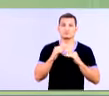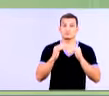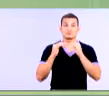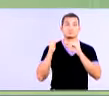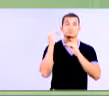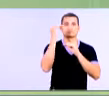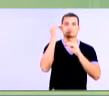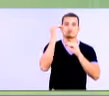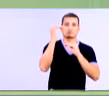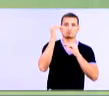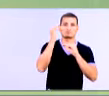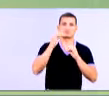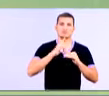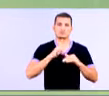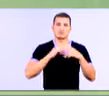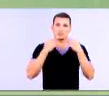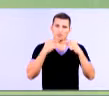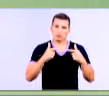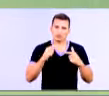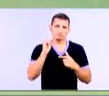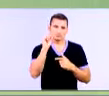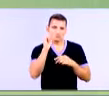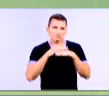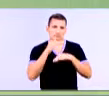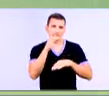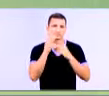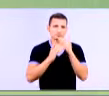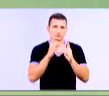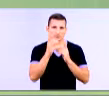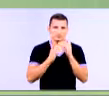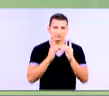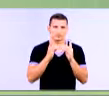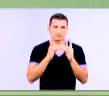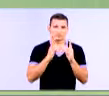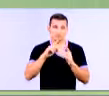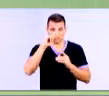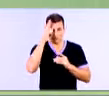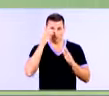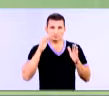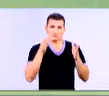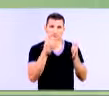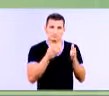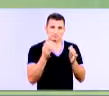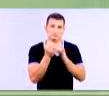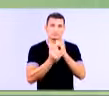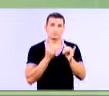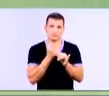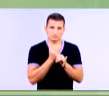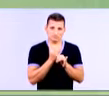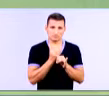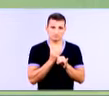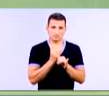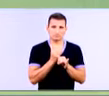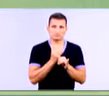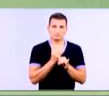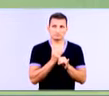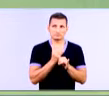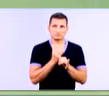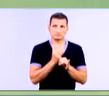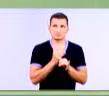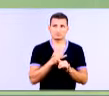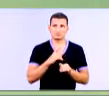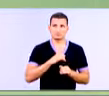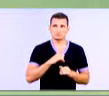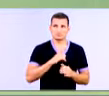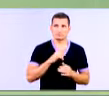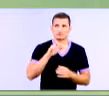nível. Tem linguagens um pouquinho mais dinâmicas, né, que foram criadas especificamente para a internet, que aí no que nós temos aqui o Ruby, o